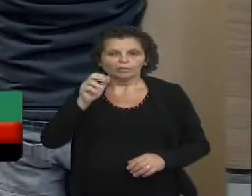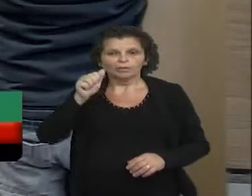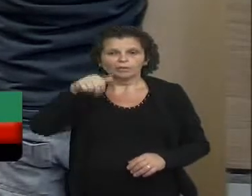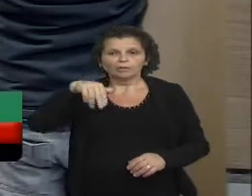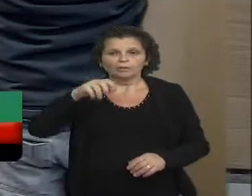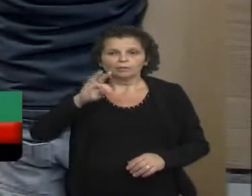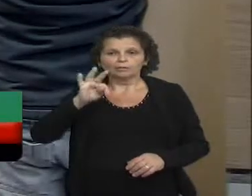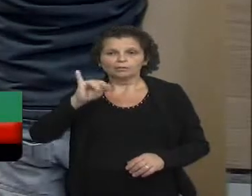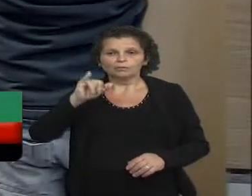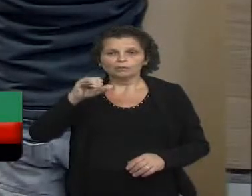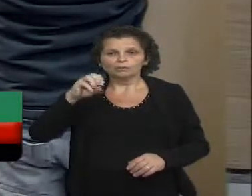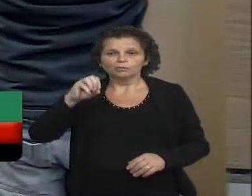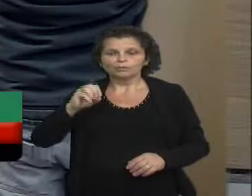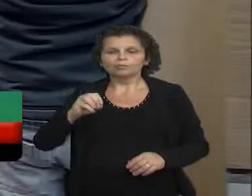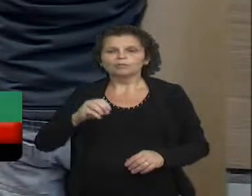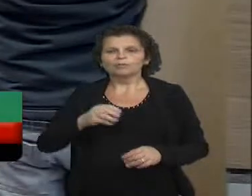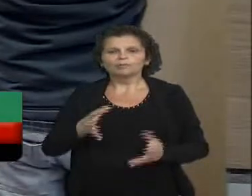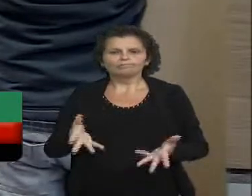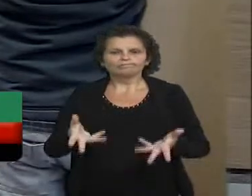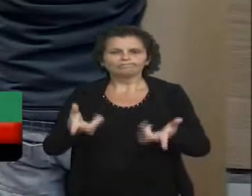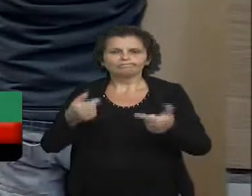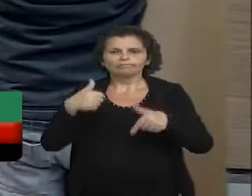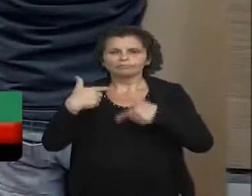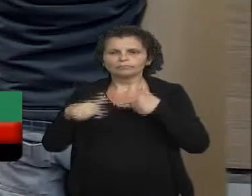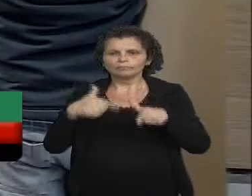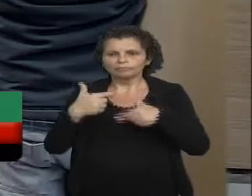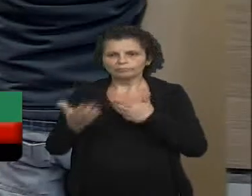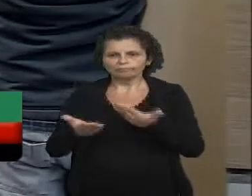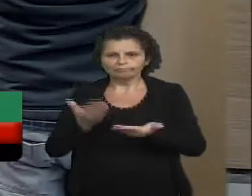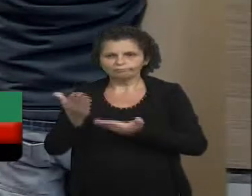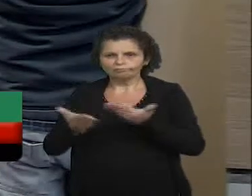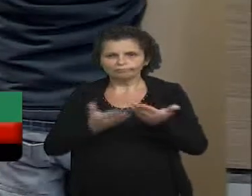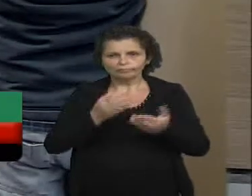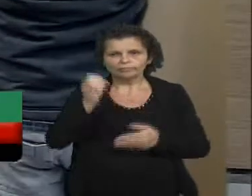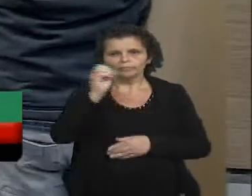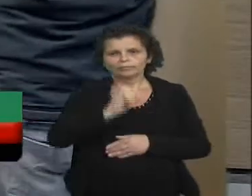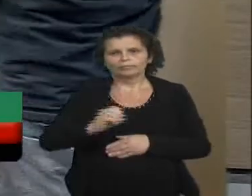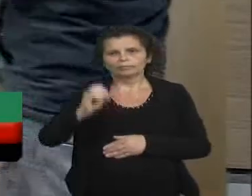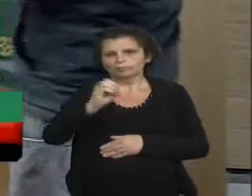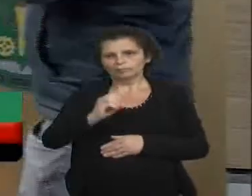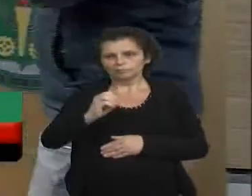César dos Santos, pelos excelentes serviços prestados ao Osasco.